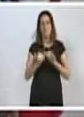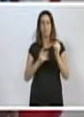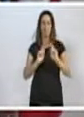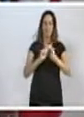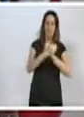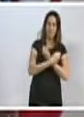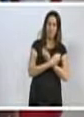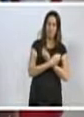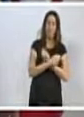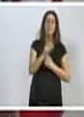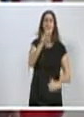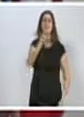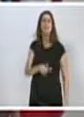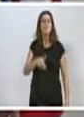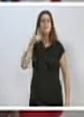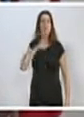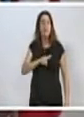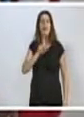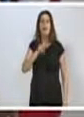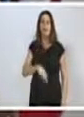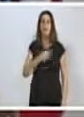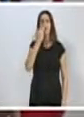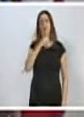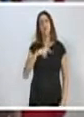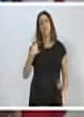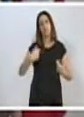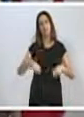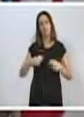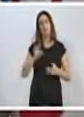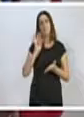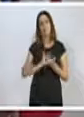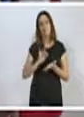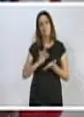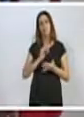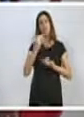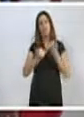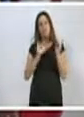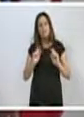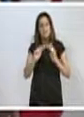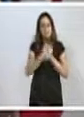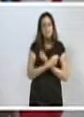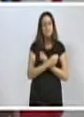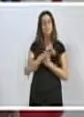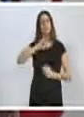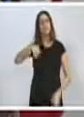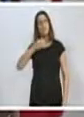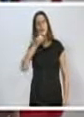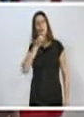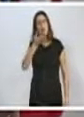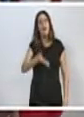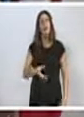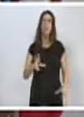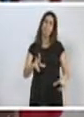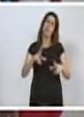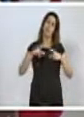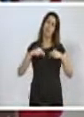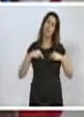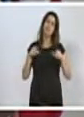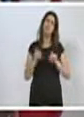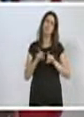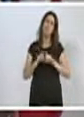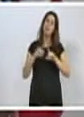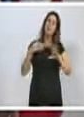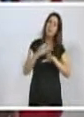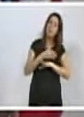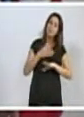são as crianças que realmente precisam. Precisam de uma oportunidade. Elas merecem esse espaço, nosso novo vereador